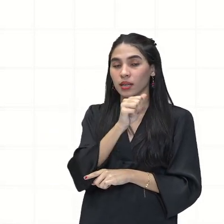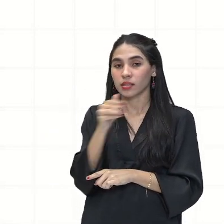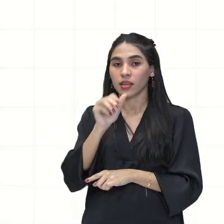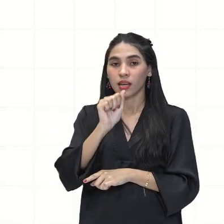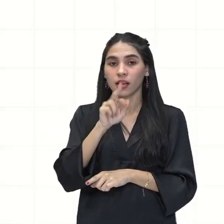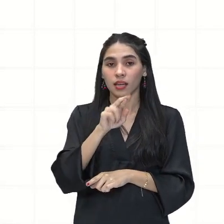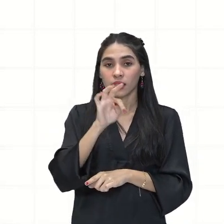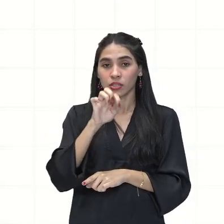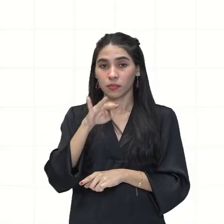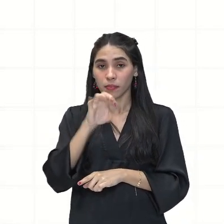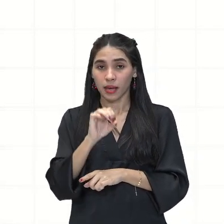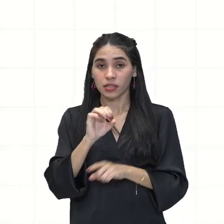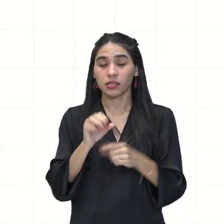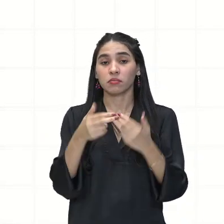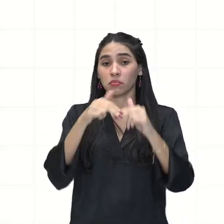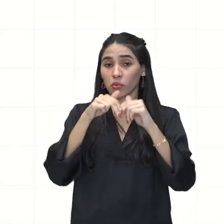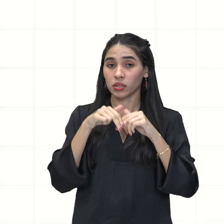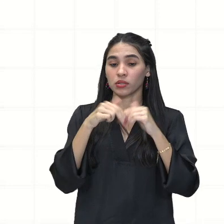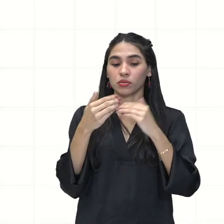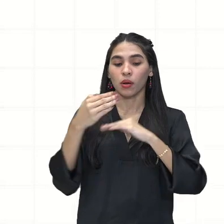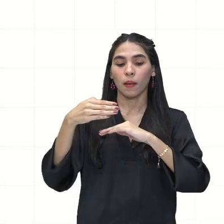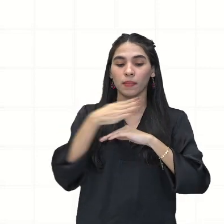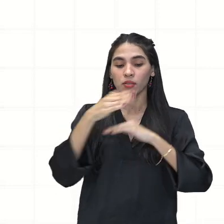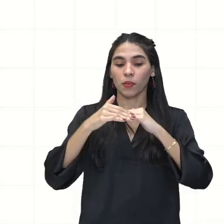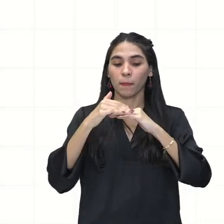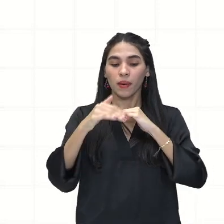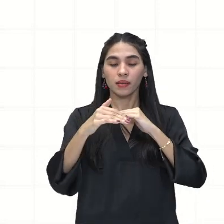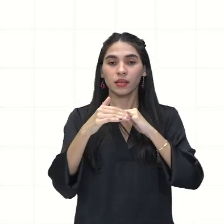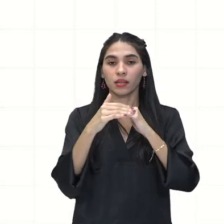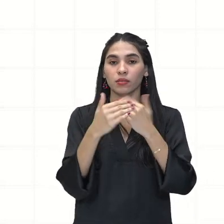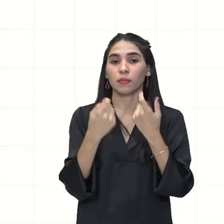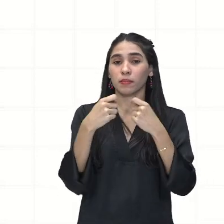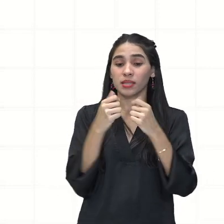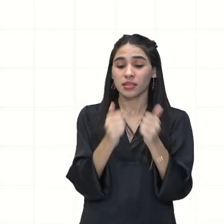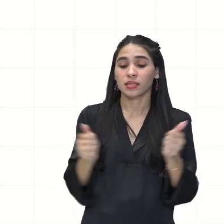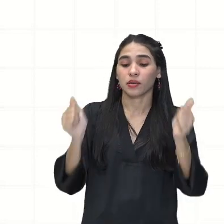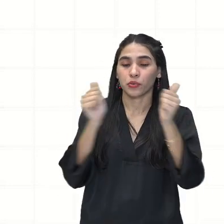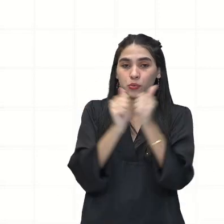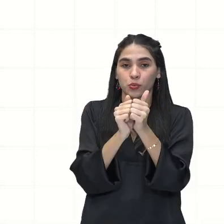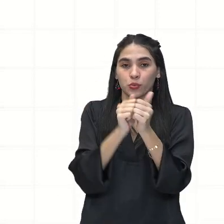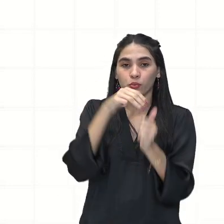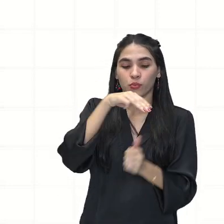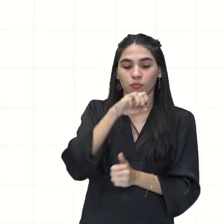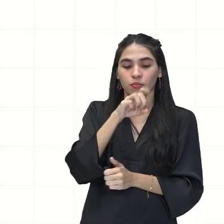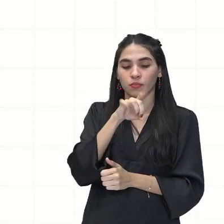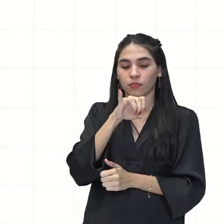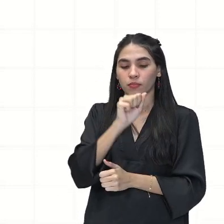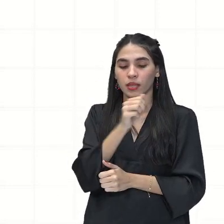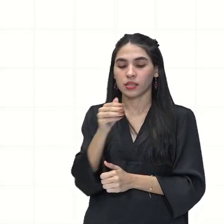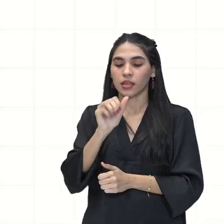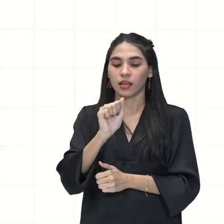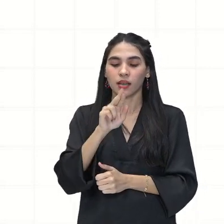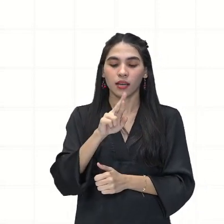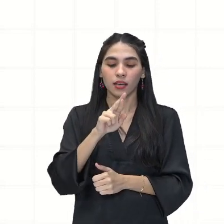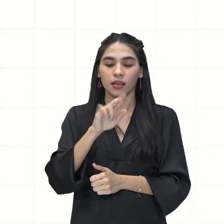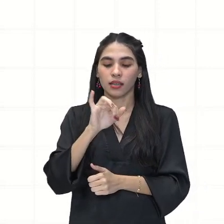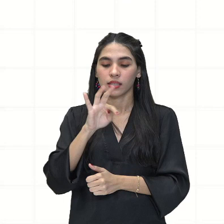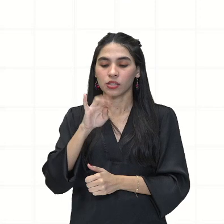o desvio padrão aparece junto à média aritmética, informando